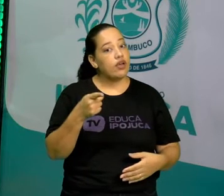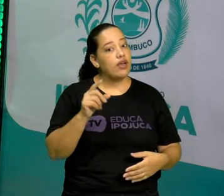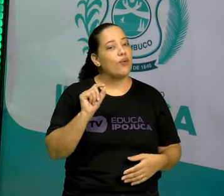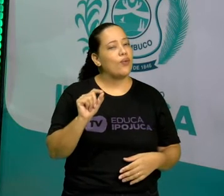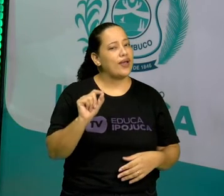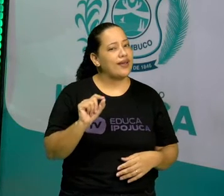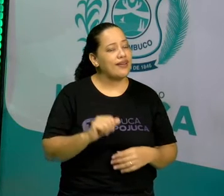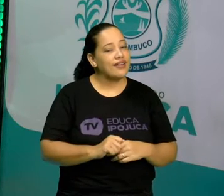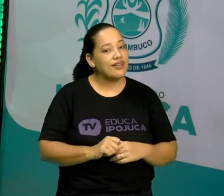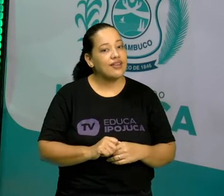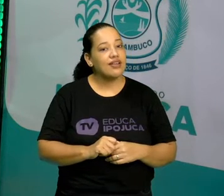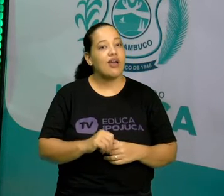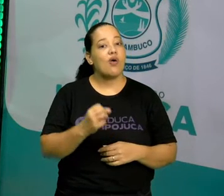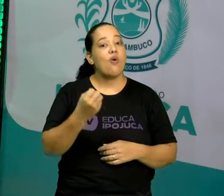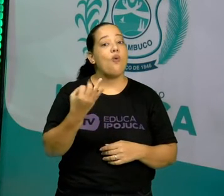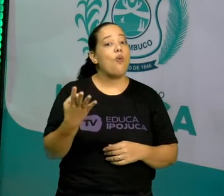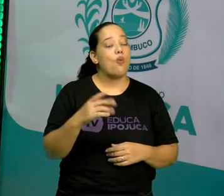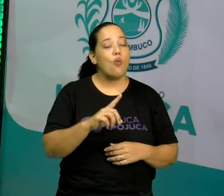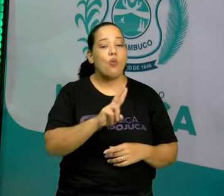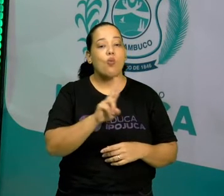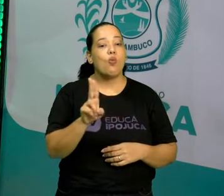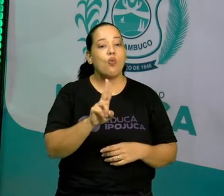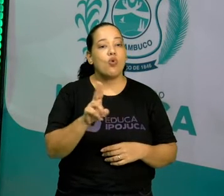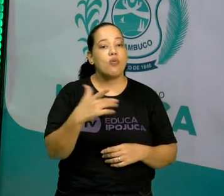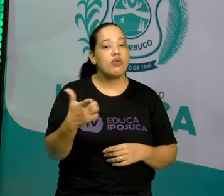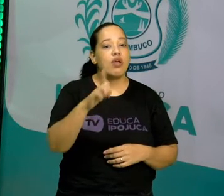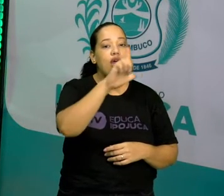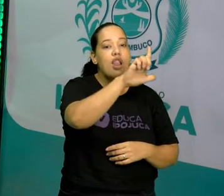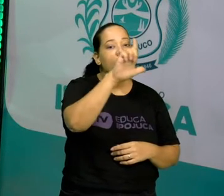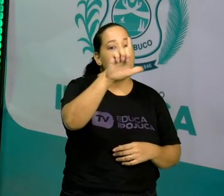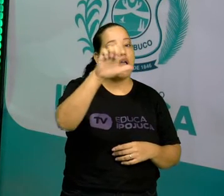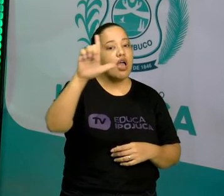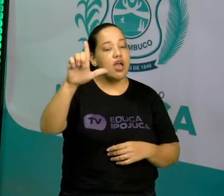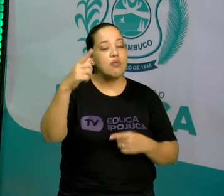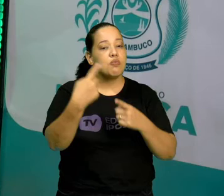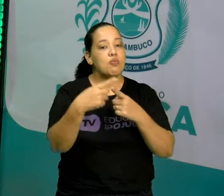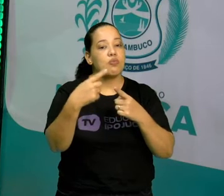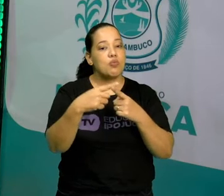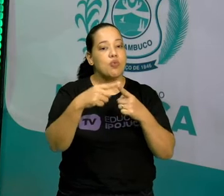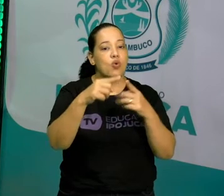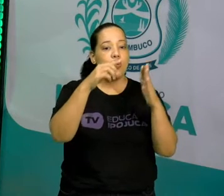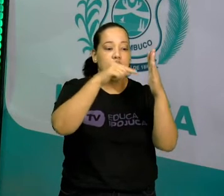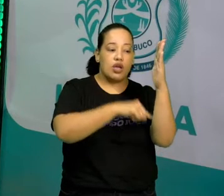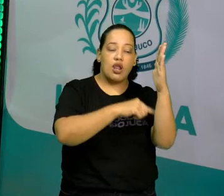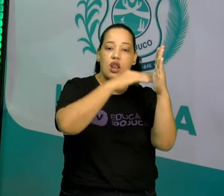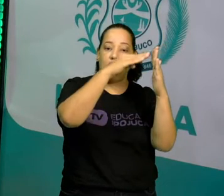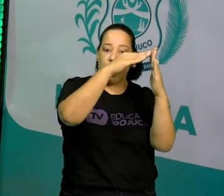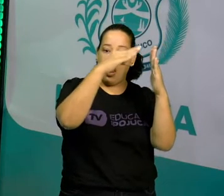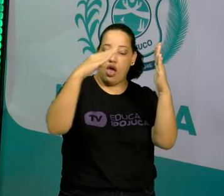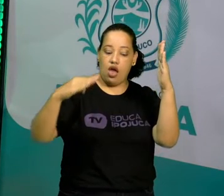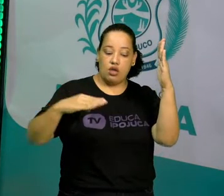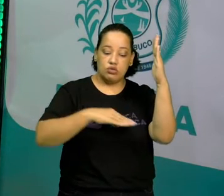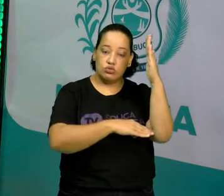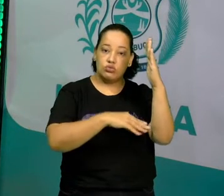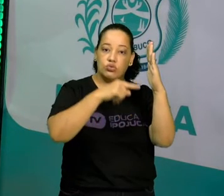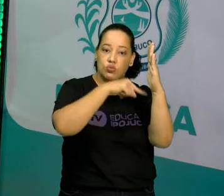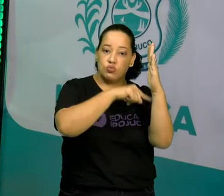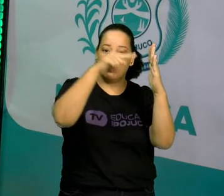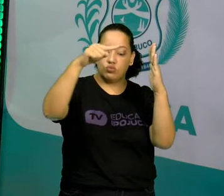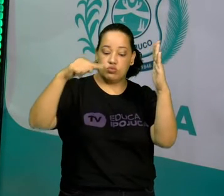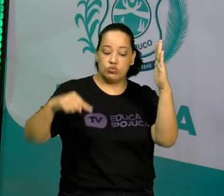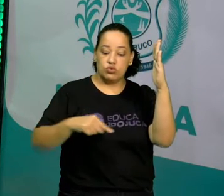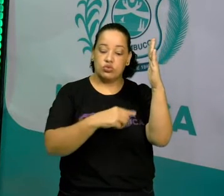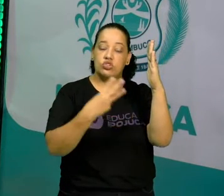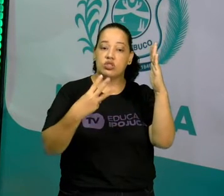né? É o caso LLL, ou seja, todos os três lados correspondentes têm a